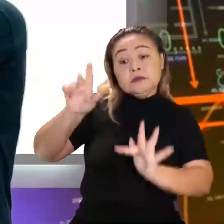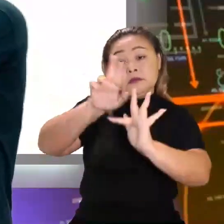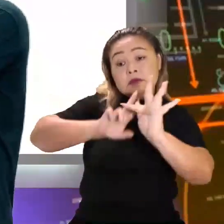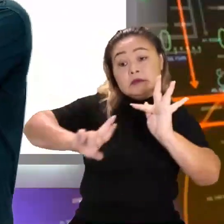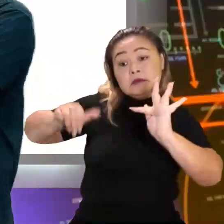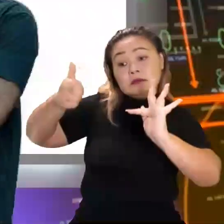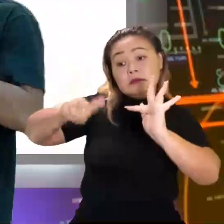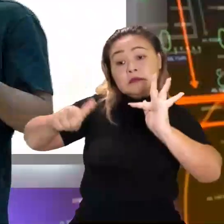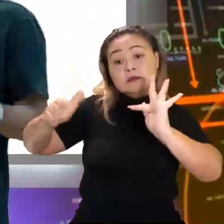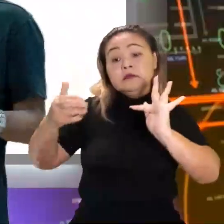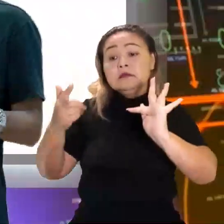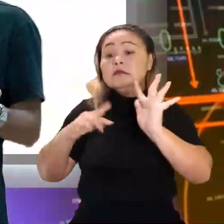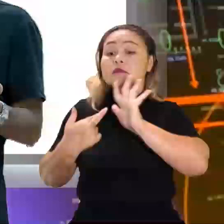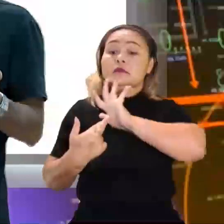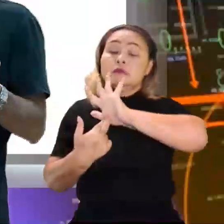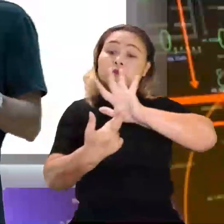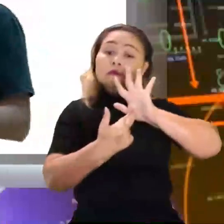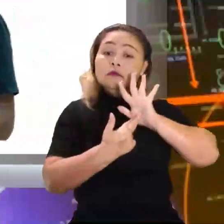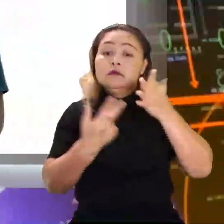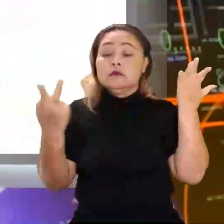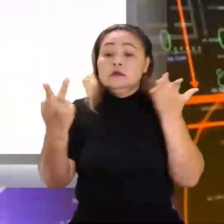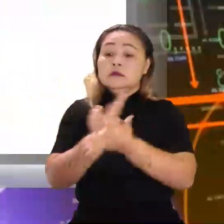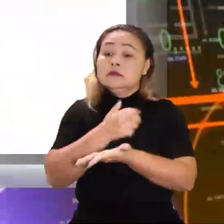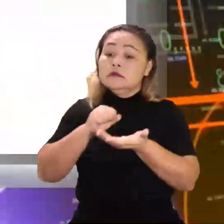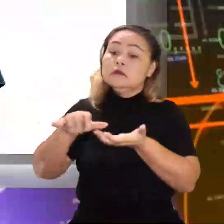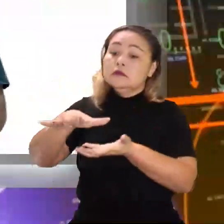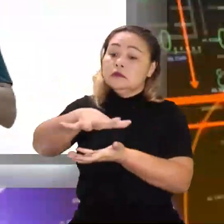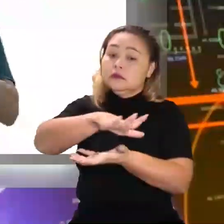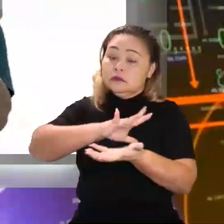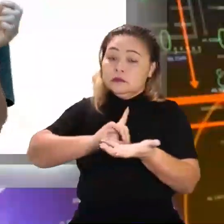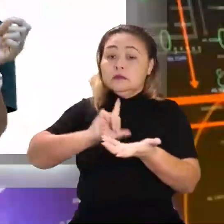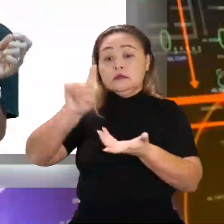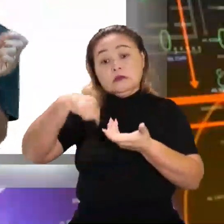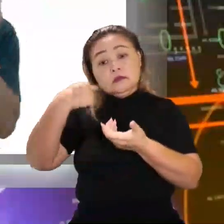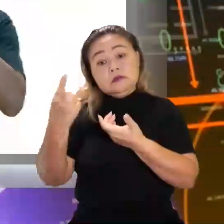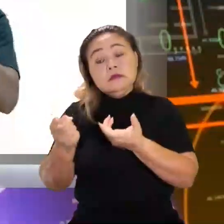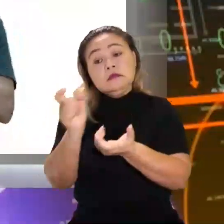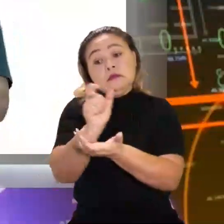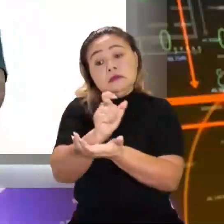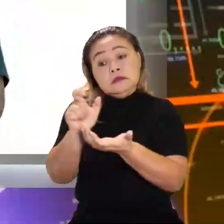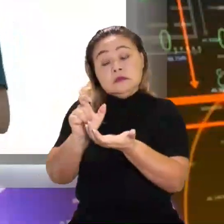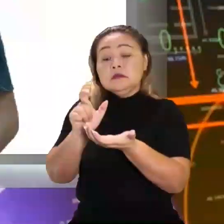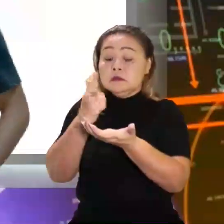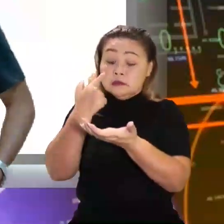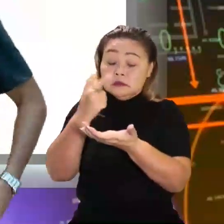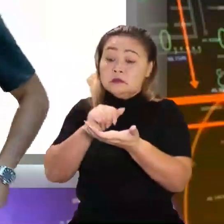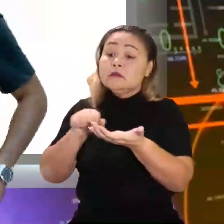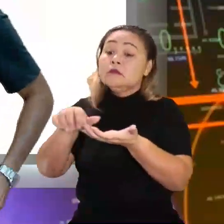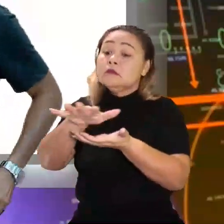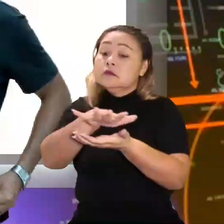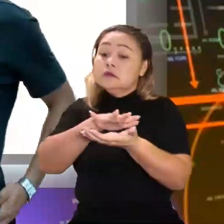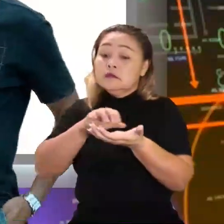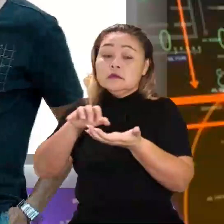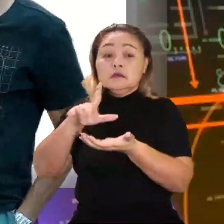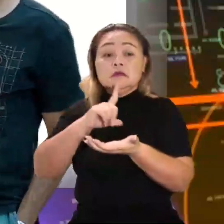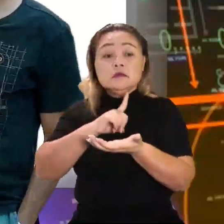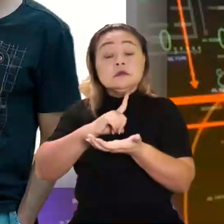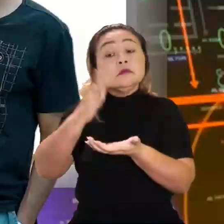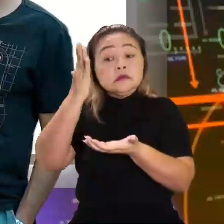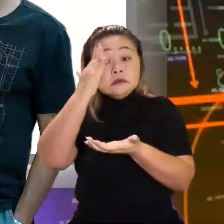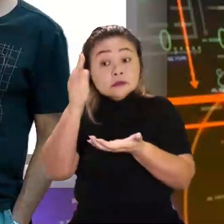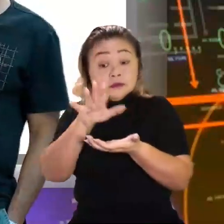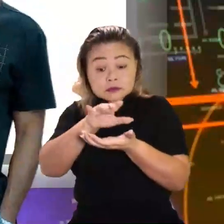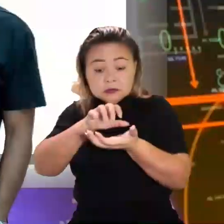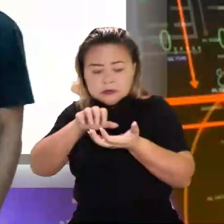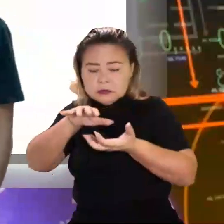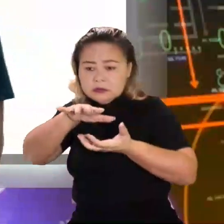para representar alguns fenômenos geométricos. Por isso que é a interpretação geométrica. E aí, geometria, vocês sabem,